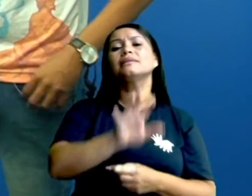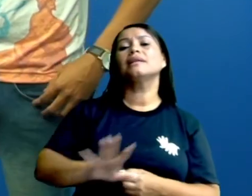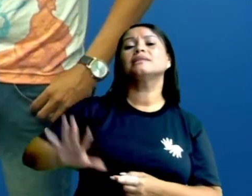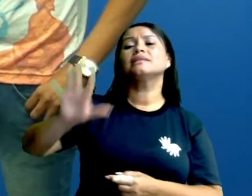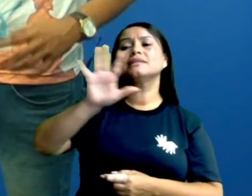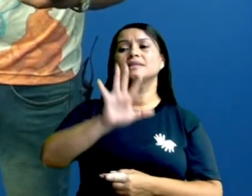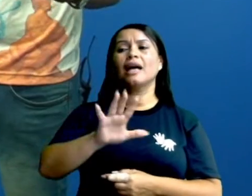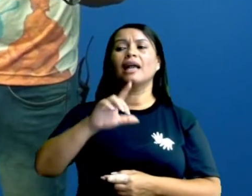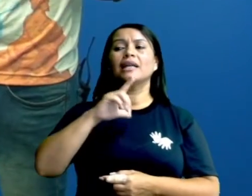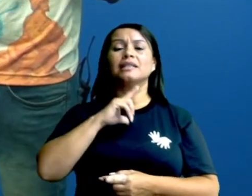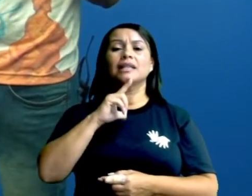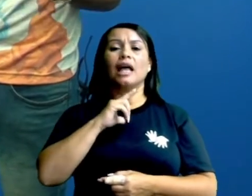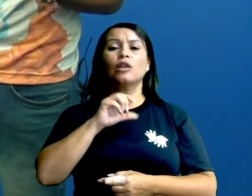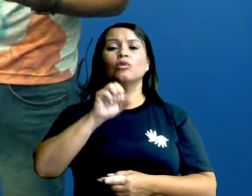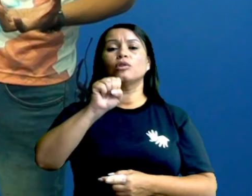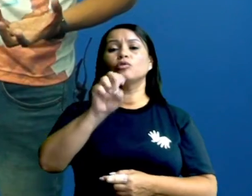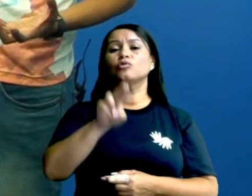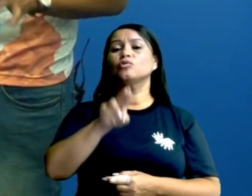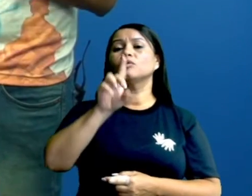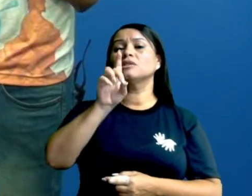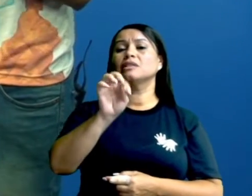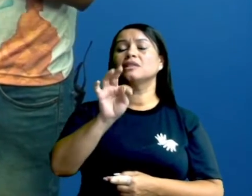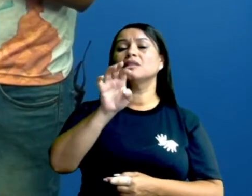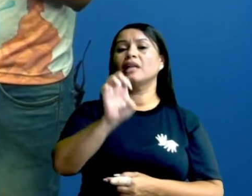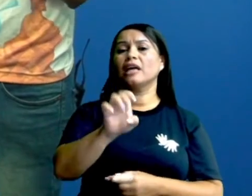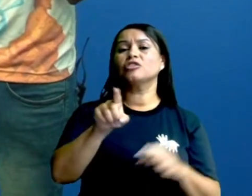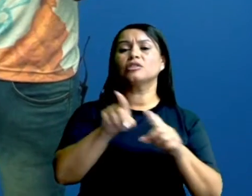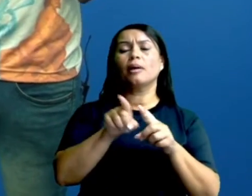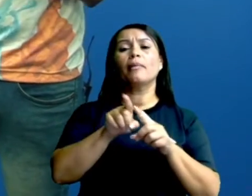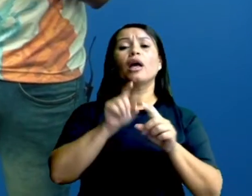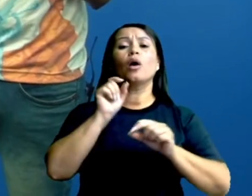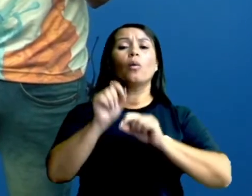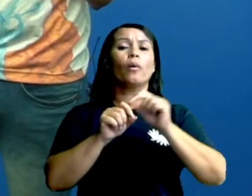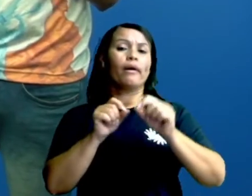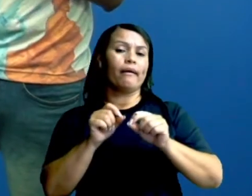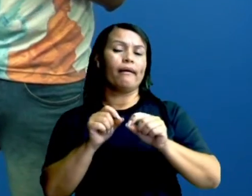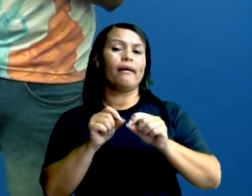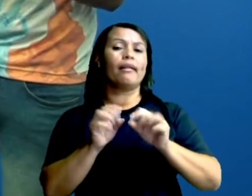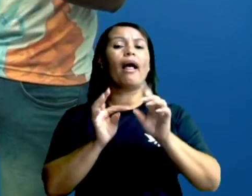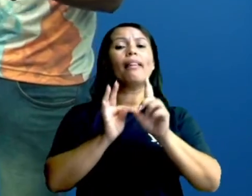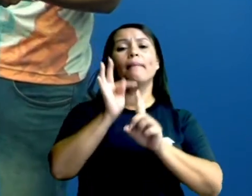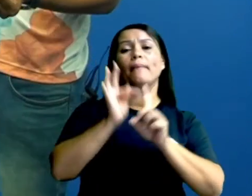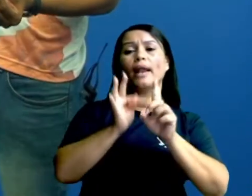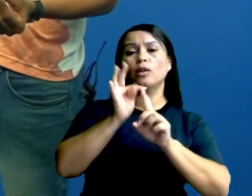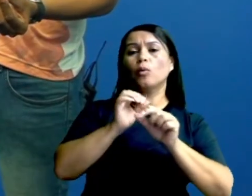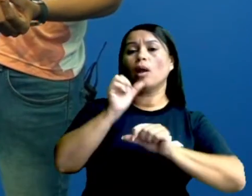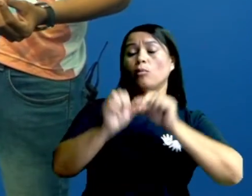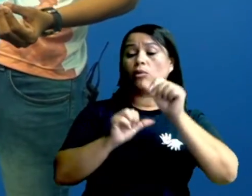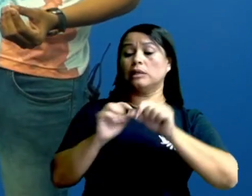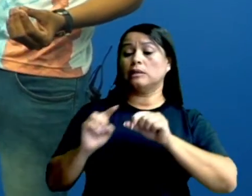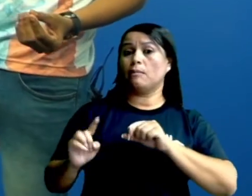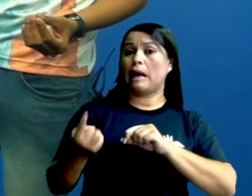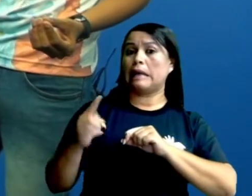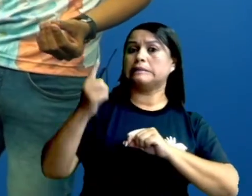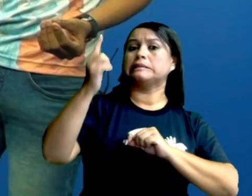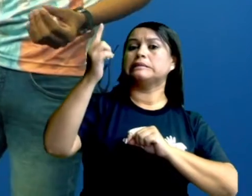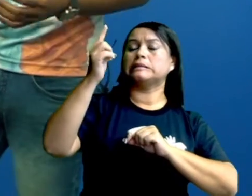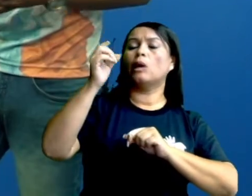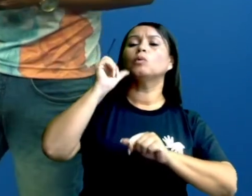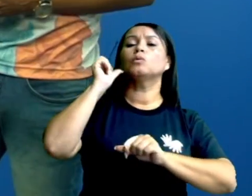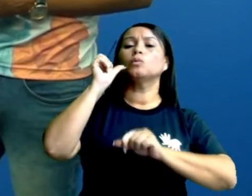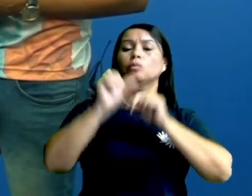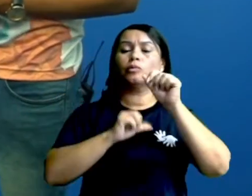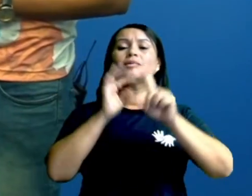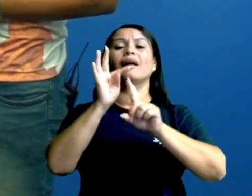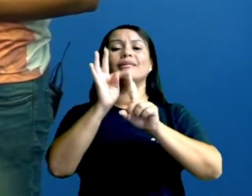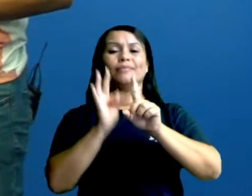região sudeste e saber que a questão da altitude interfere diretamente na temperatura. Quanto mais alto, a temperatura tende a